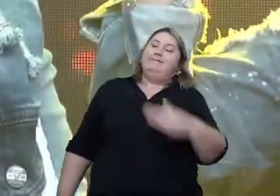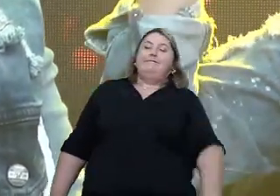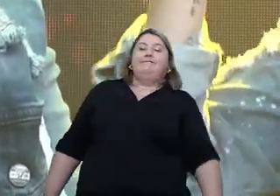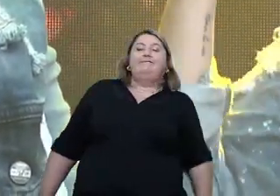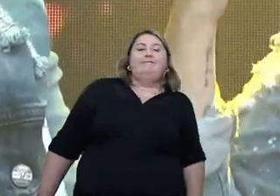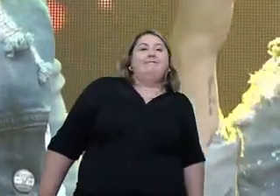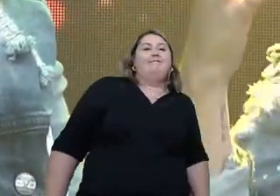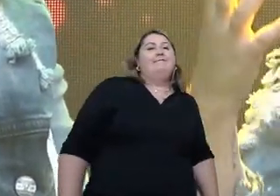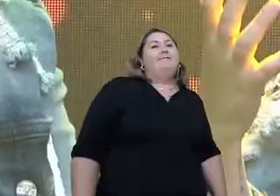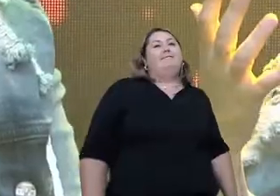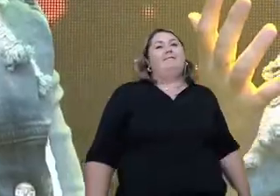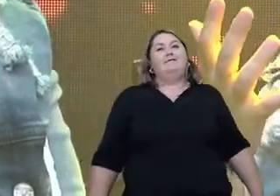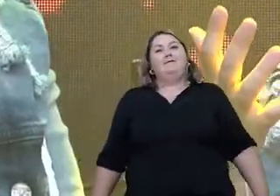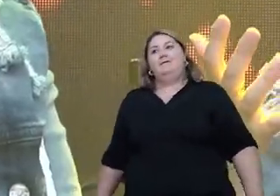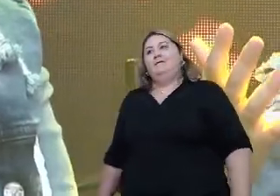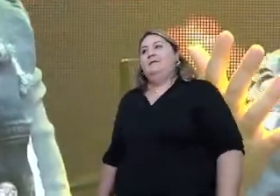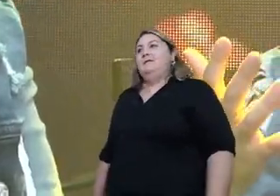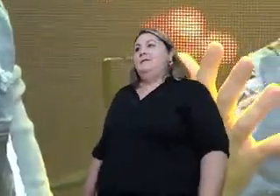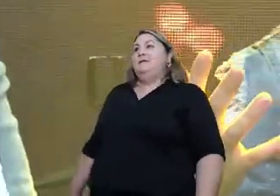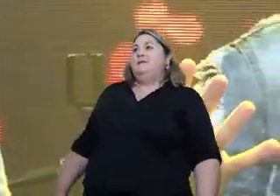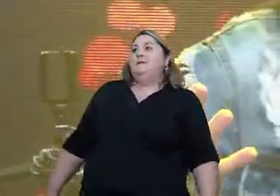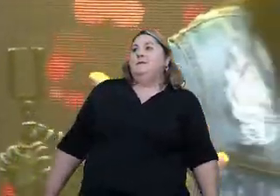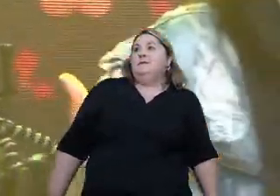vez é